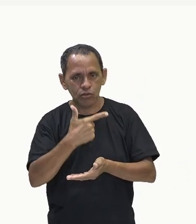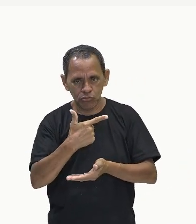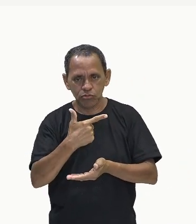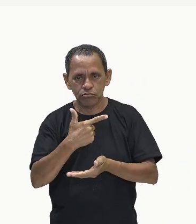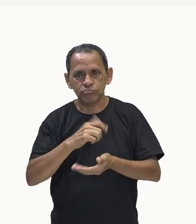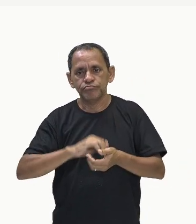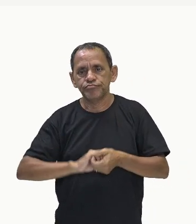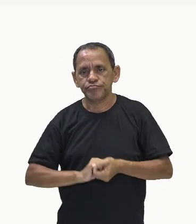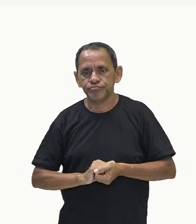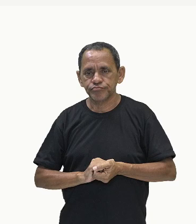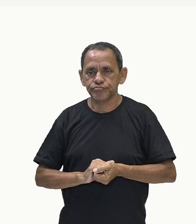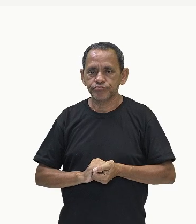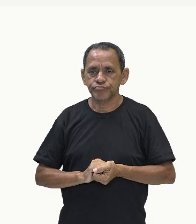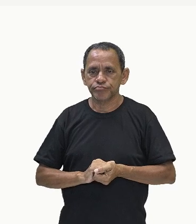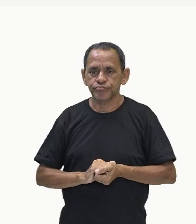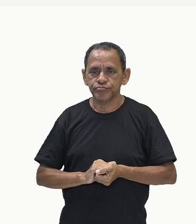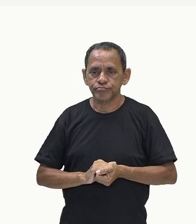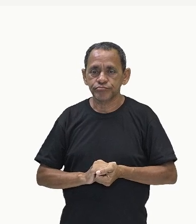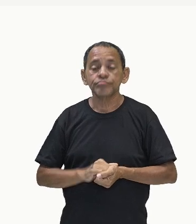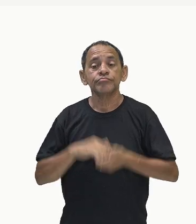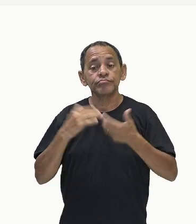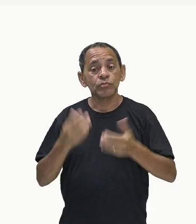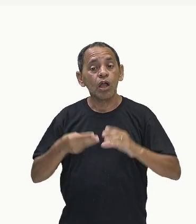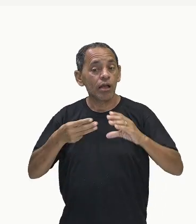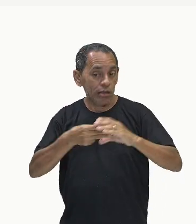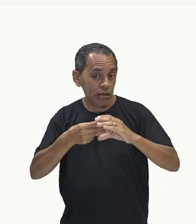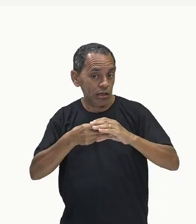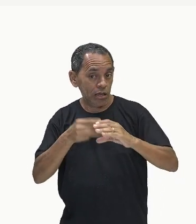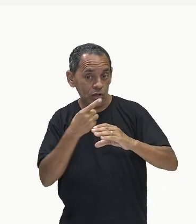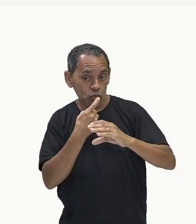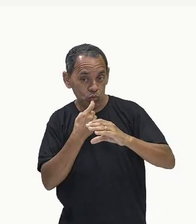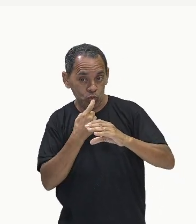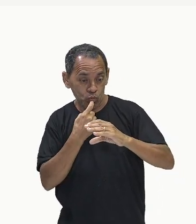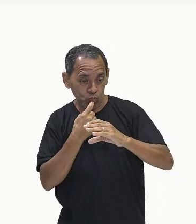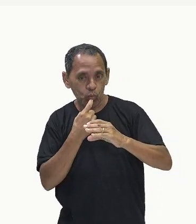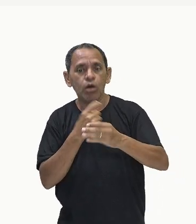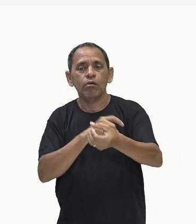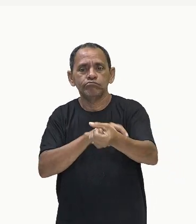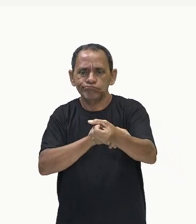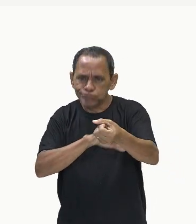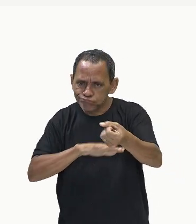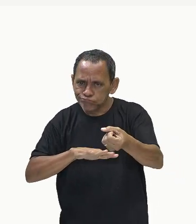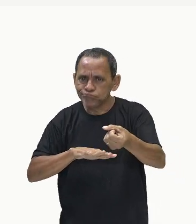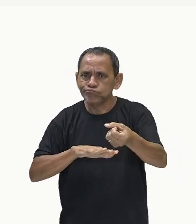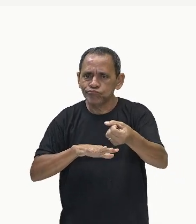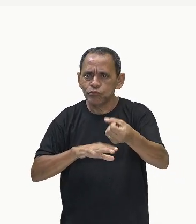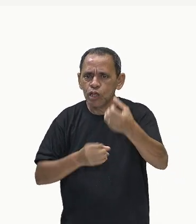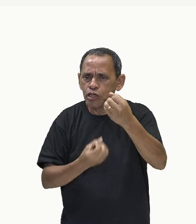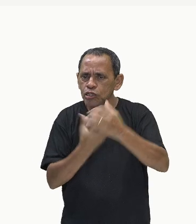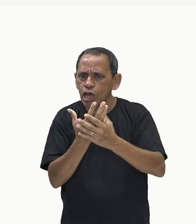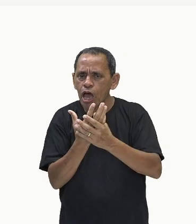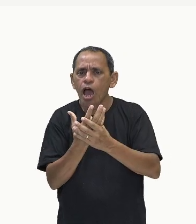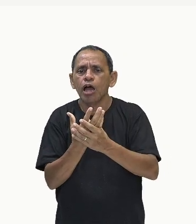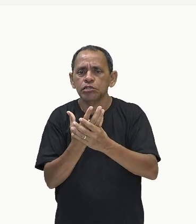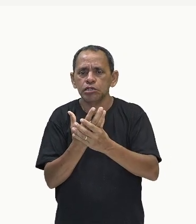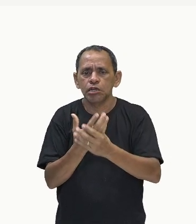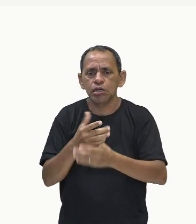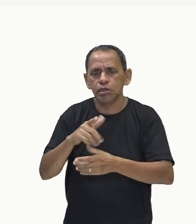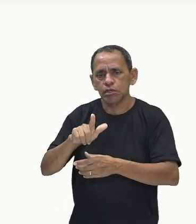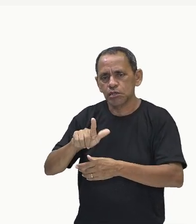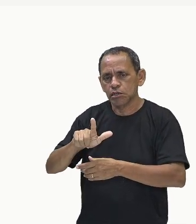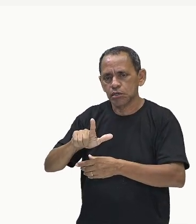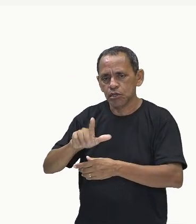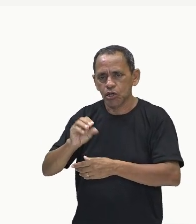de carbono. Tá? Então, essas células sanguíneas, elas são formadas ali pelos glóbulos vermelhos,